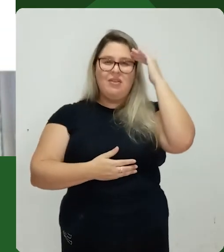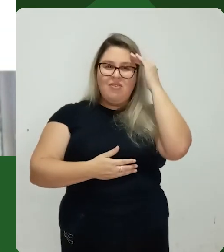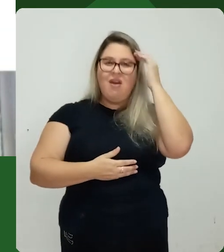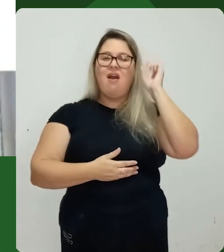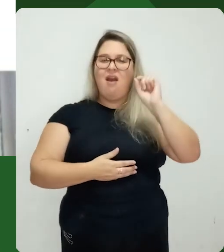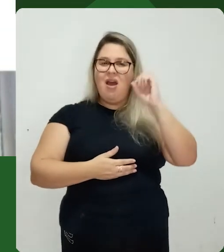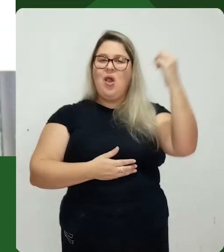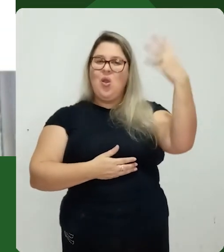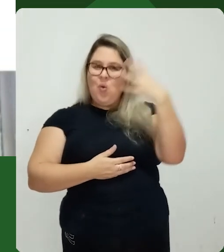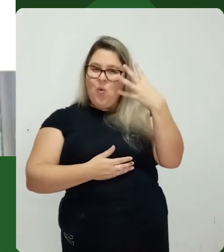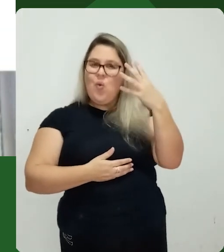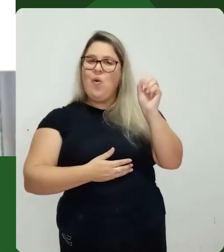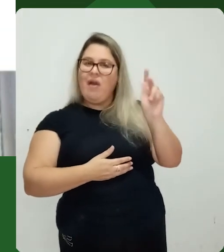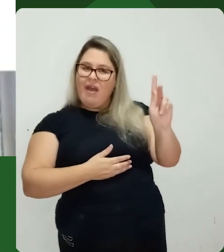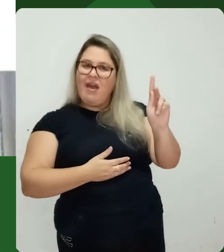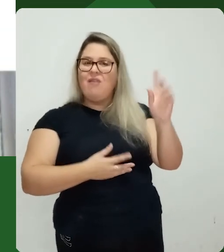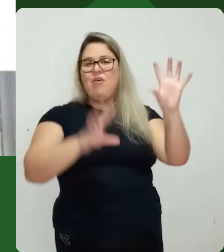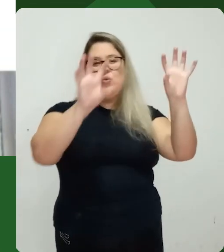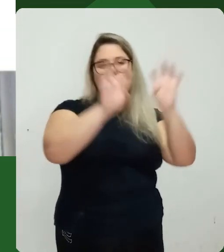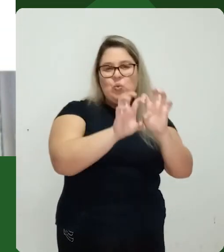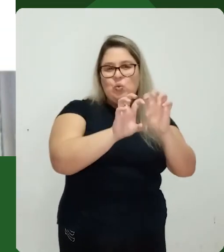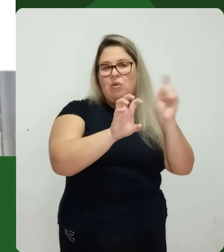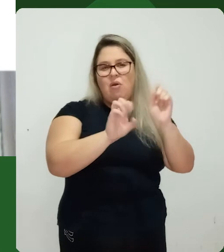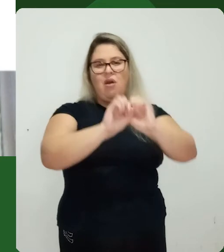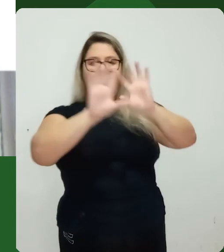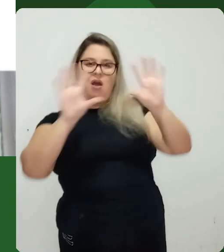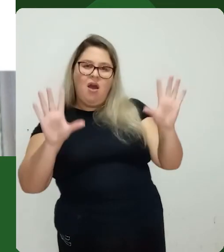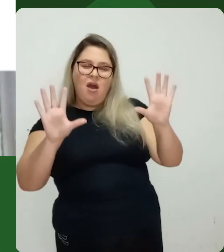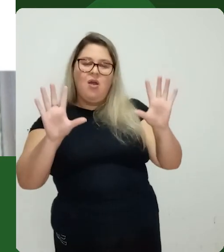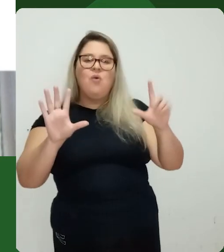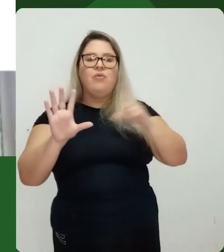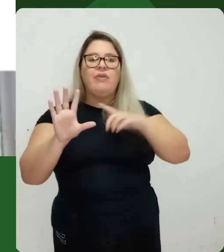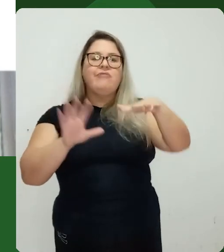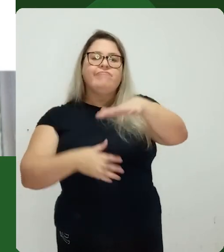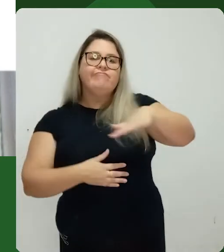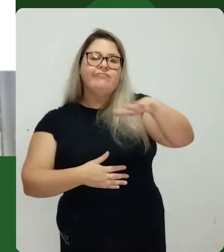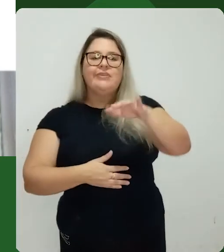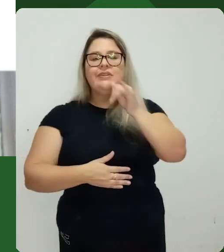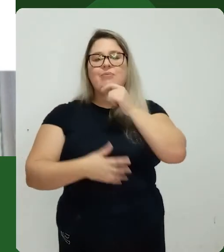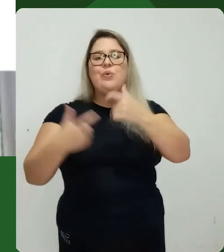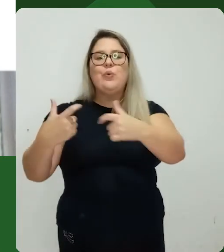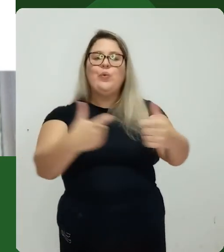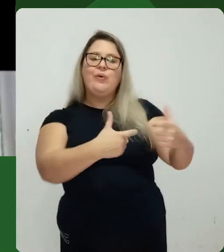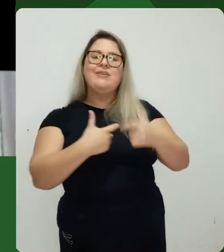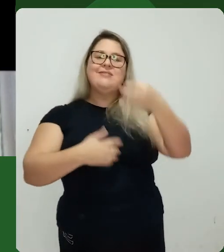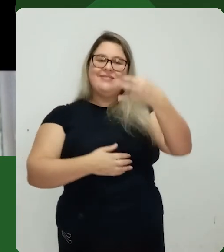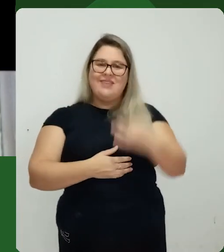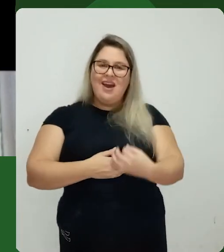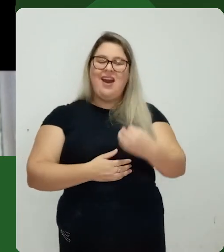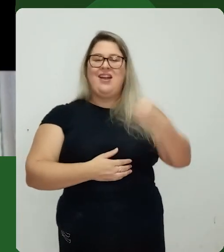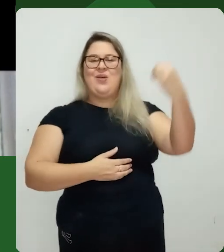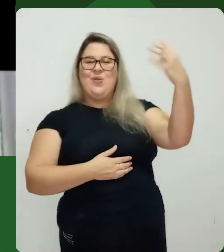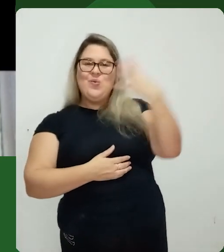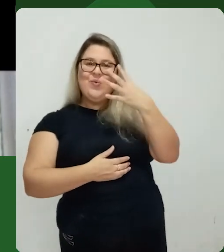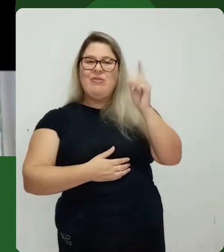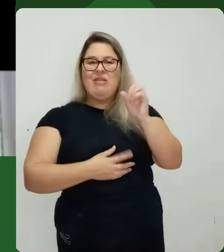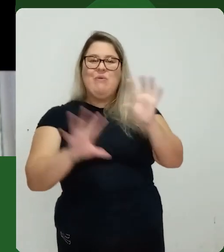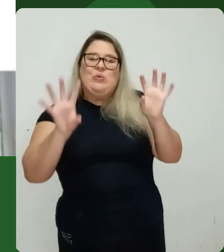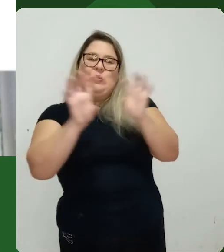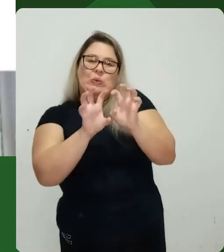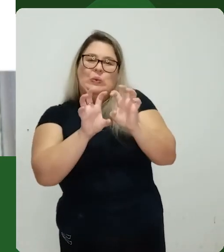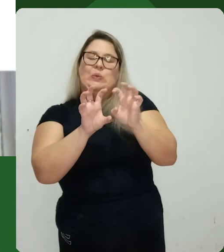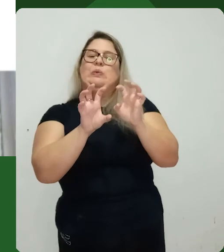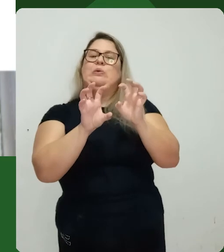luz. Mas para você saber como equilibrar a luz, falando aqui equilíbrio de luz, né? Então entender que a luz vai estar ok, que não vai estar muito escuro, não vai estar